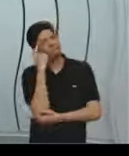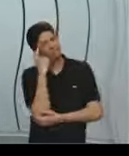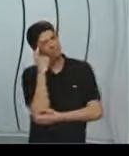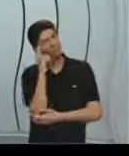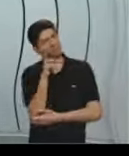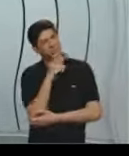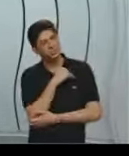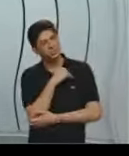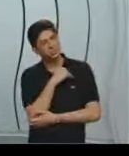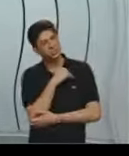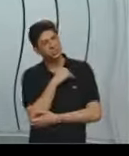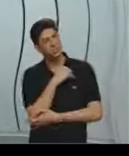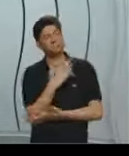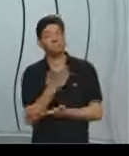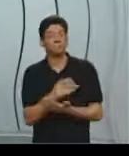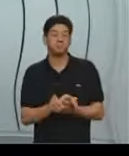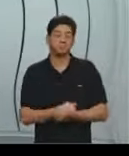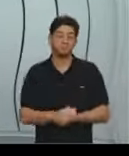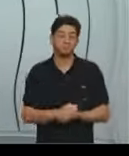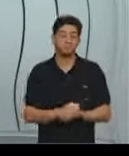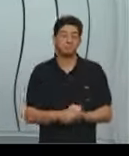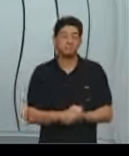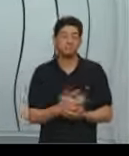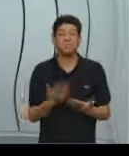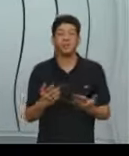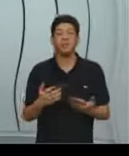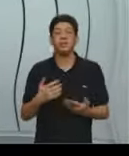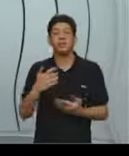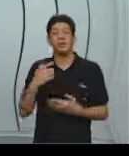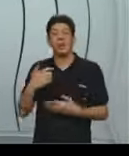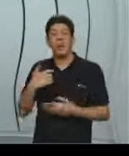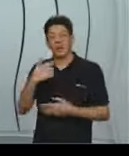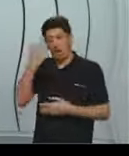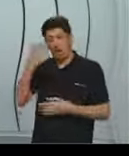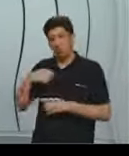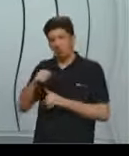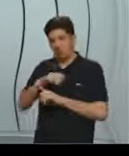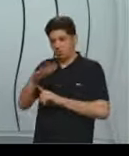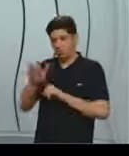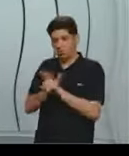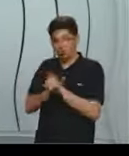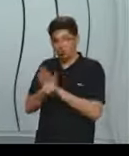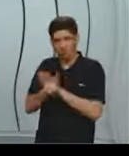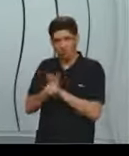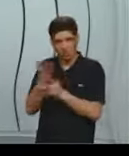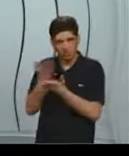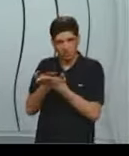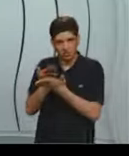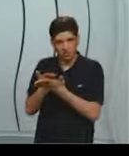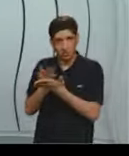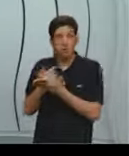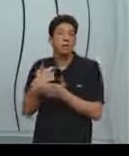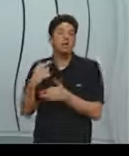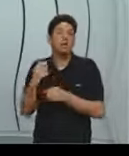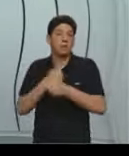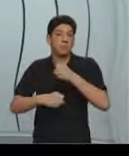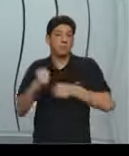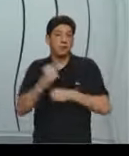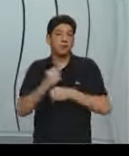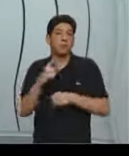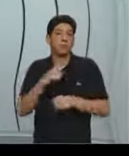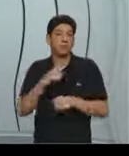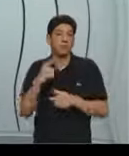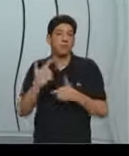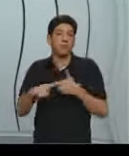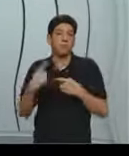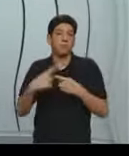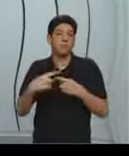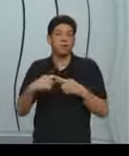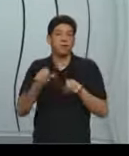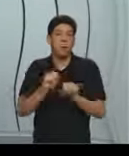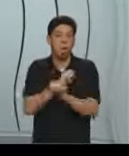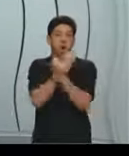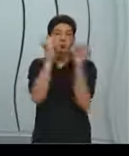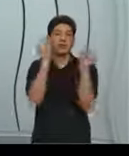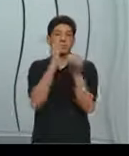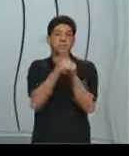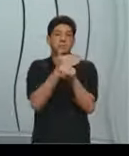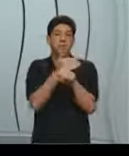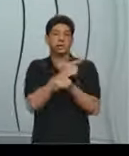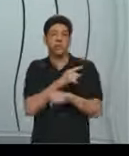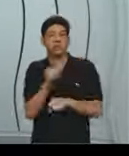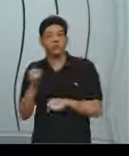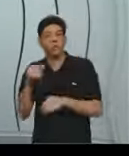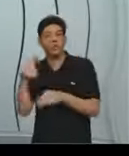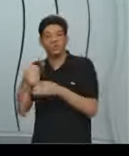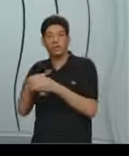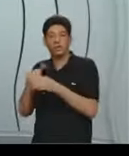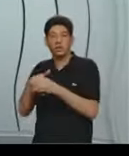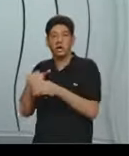compromisso muito perto nas últimas eleições eu tive um problema sério né porque eu acordei cedo fui votar Aí tinha uma senhora com a minha porque eu